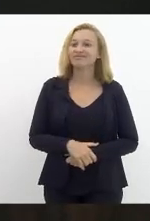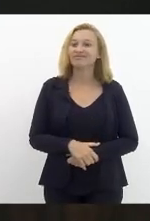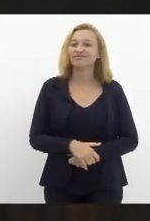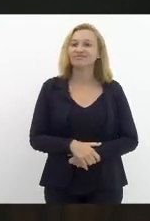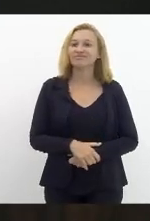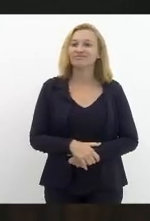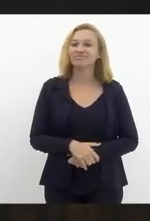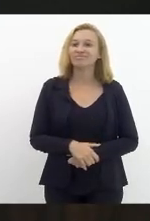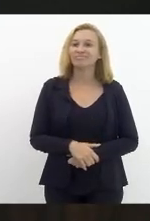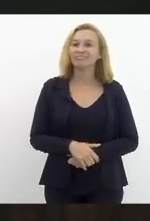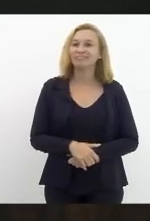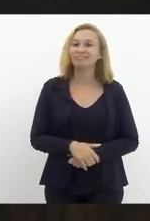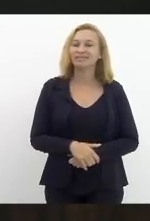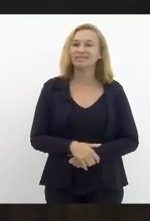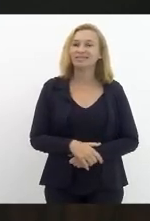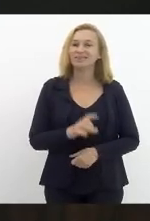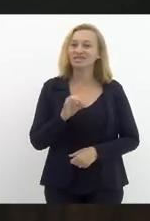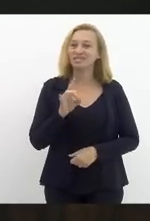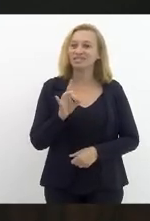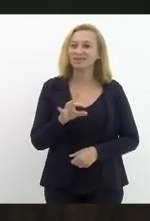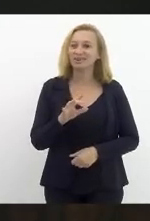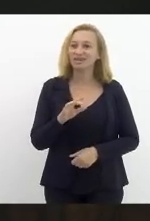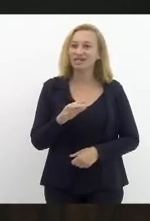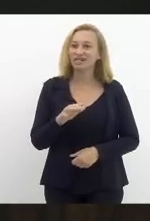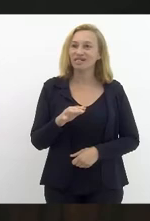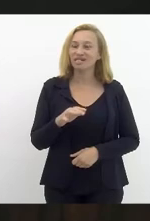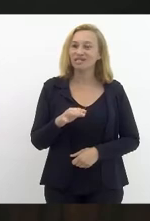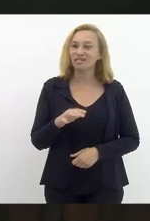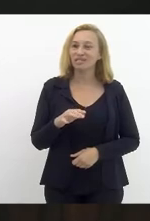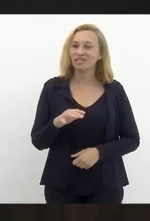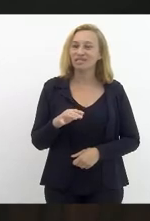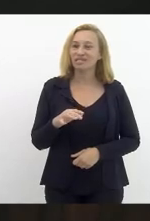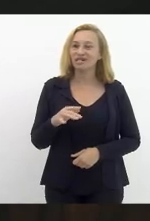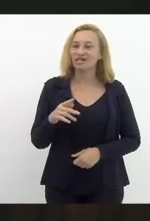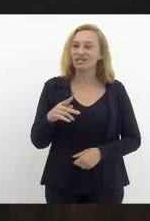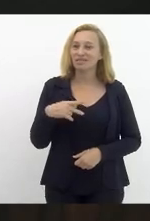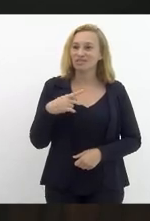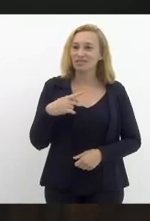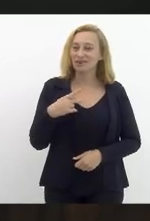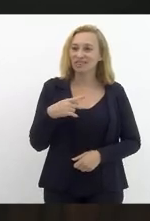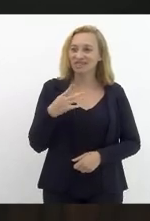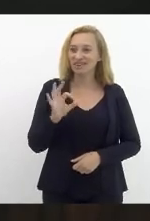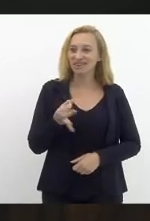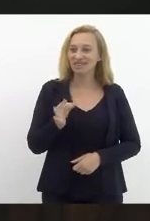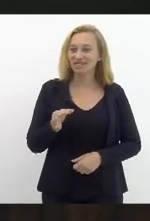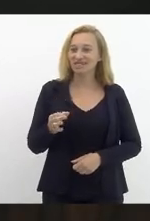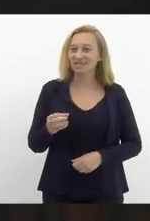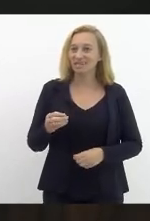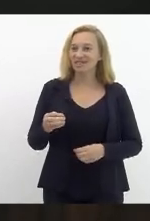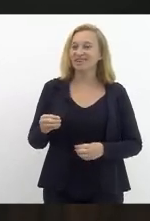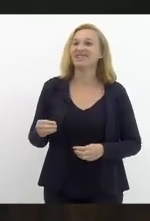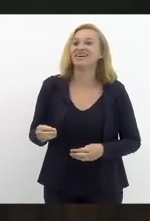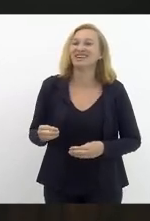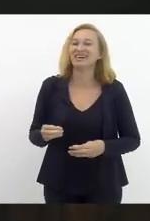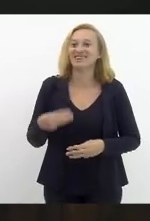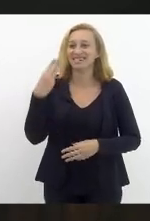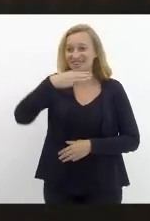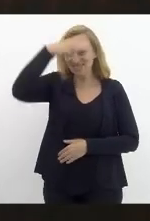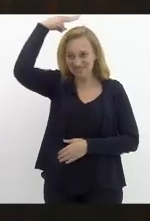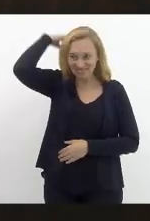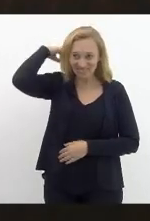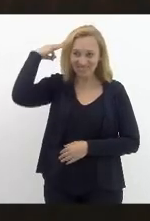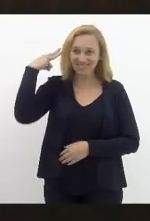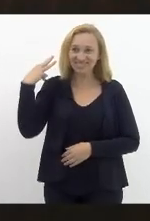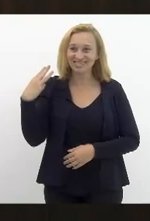Só estou dando a César o que é de César. Você falou rápido civil. Falei rápido civil. Márcio Pacheco, o cara que vai aumentar tudo. Acabou, hein?